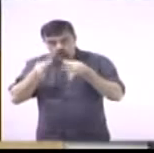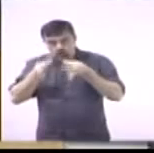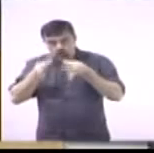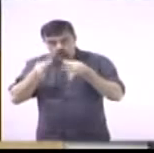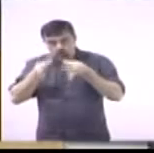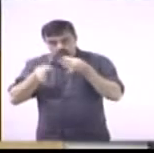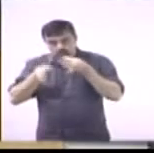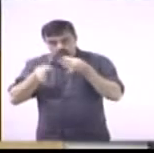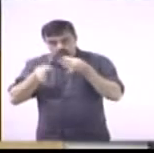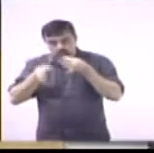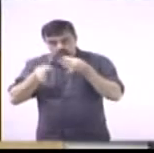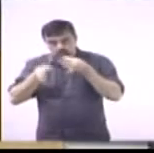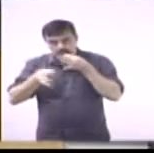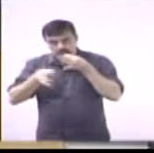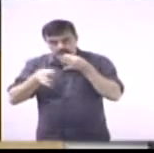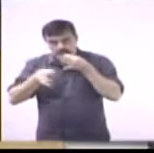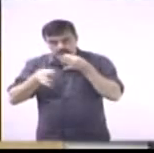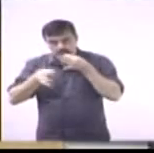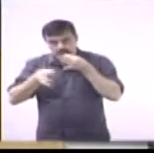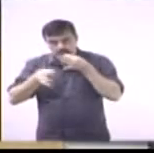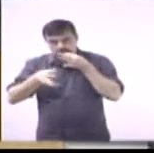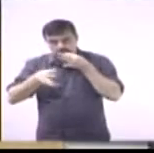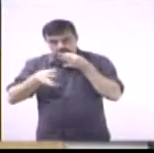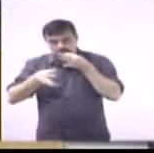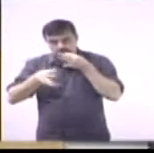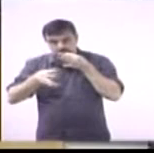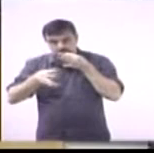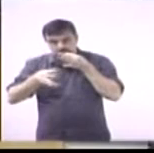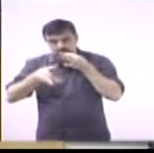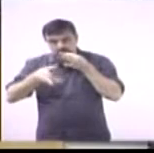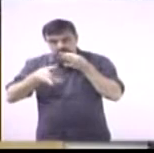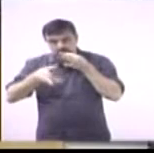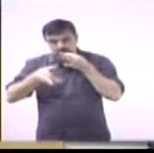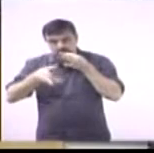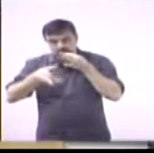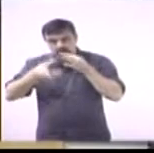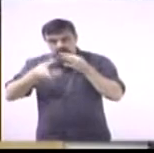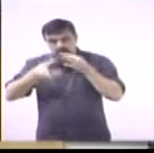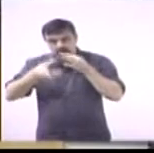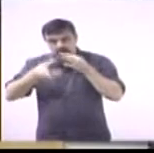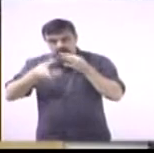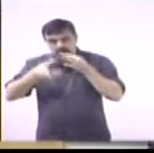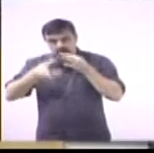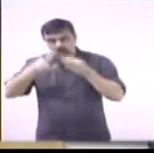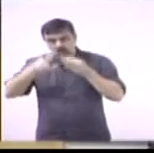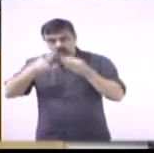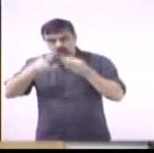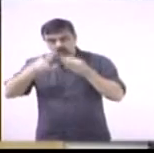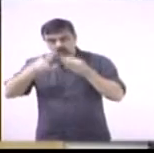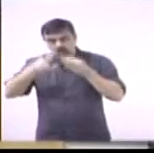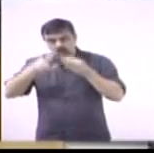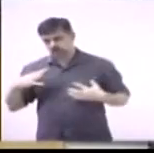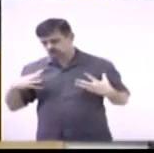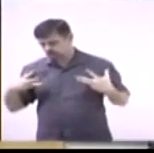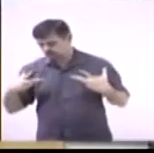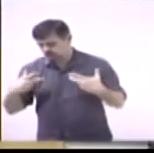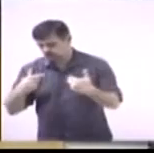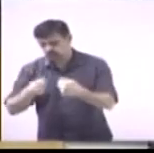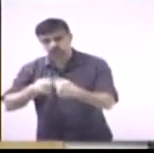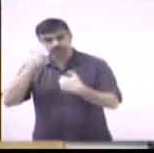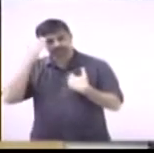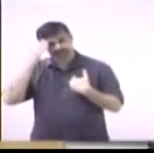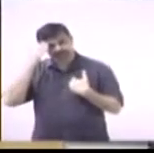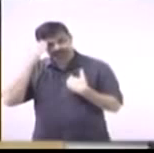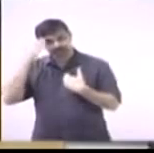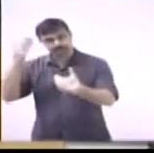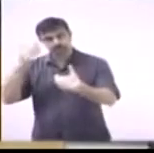dúvidas, e foi muito produtivo realmente. Então, quero aqui agradecer todos